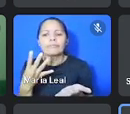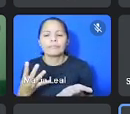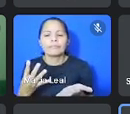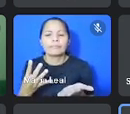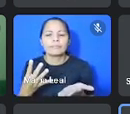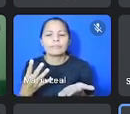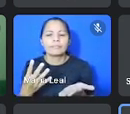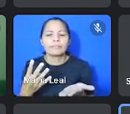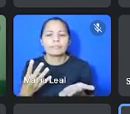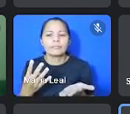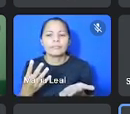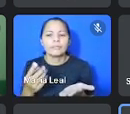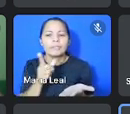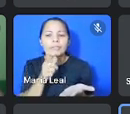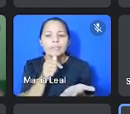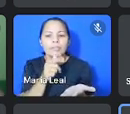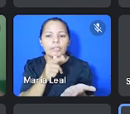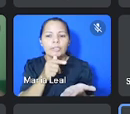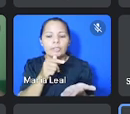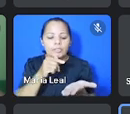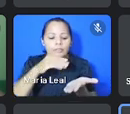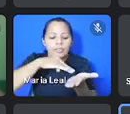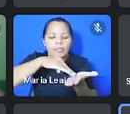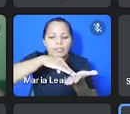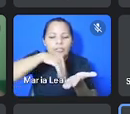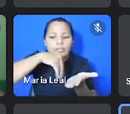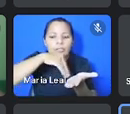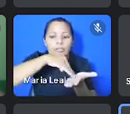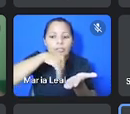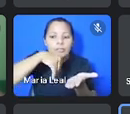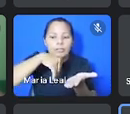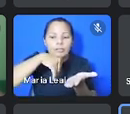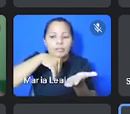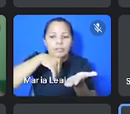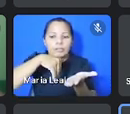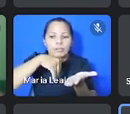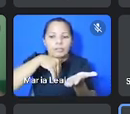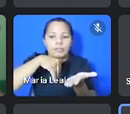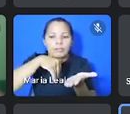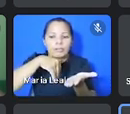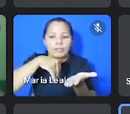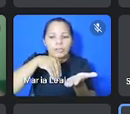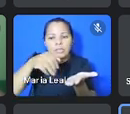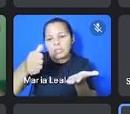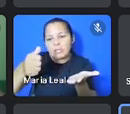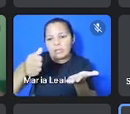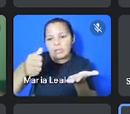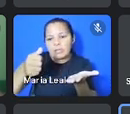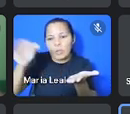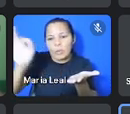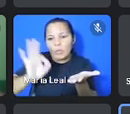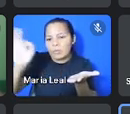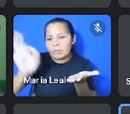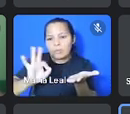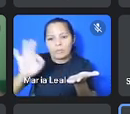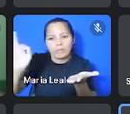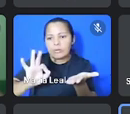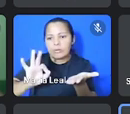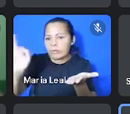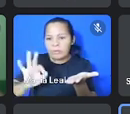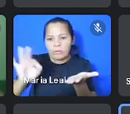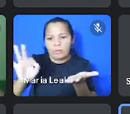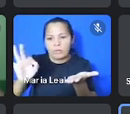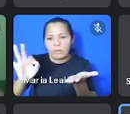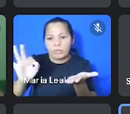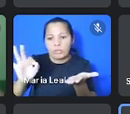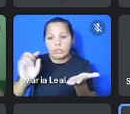de líquido, né, que você tira vai ser o mesmo percentual de líquido que você tira, vai ser o mesmo percentual